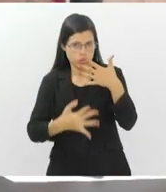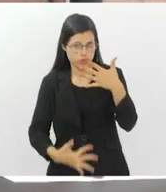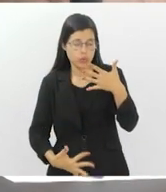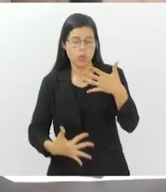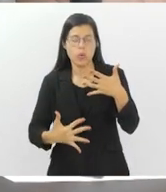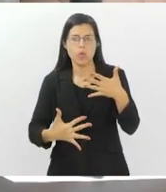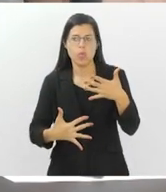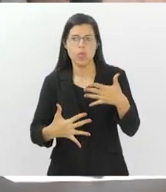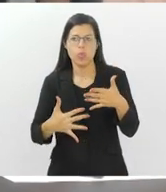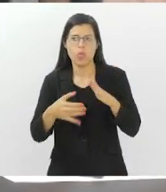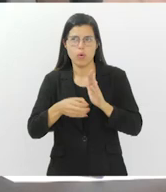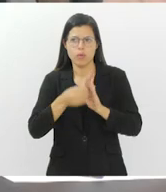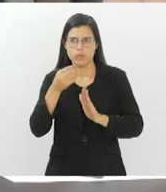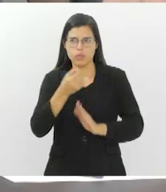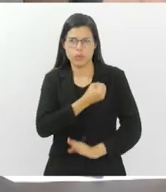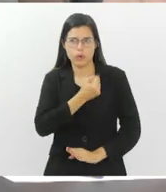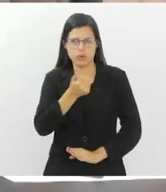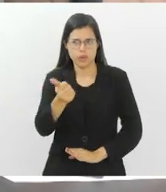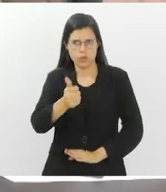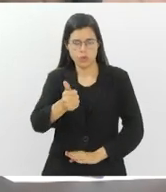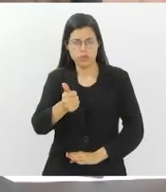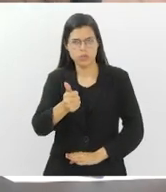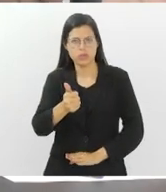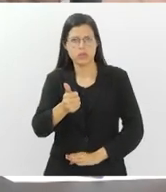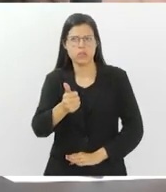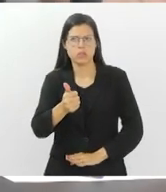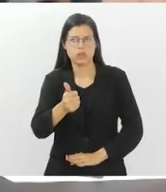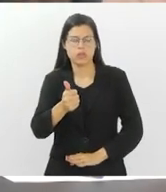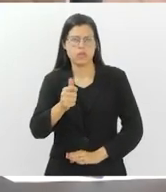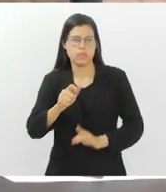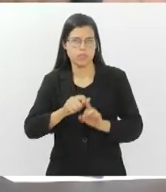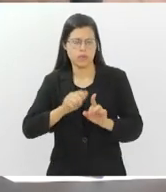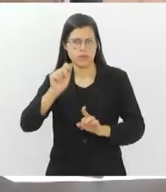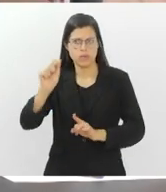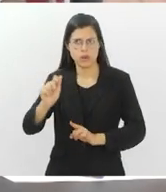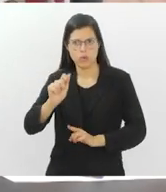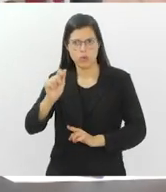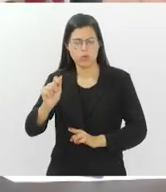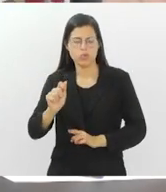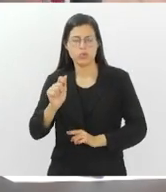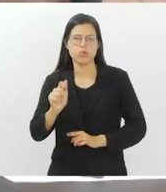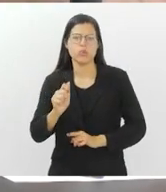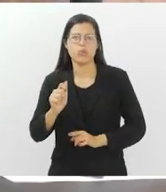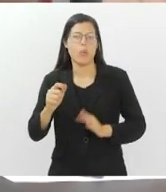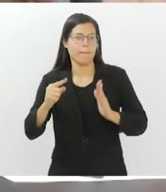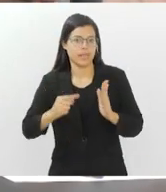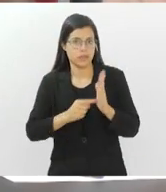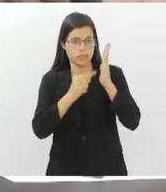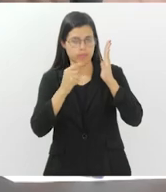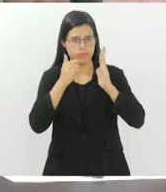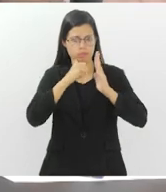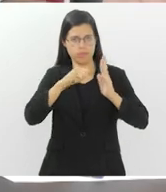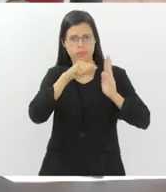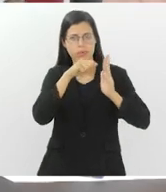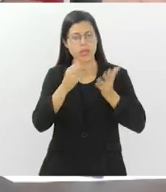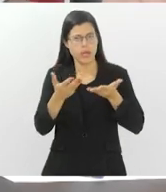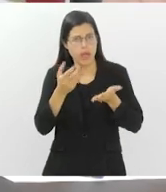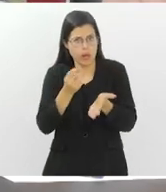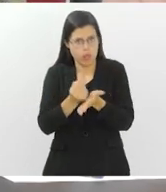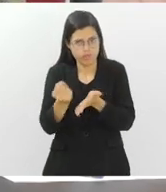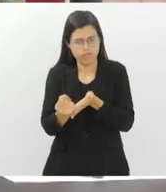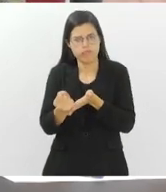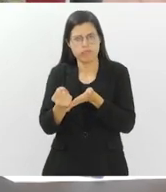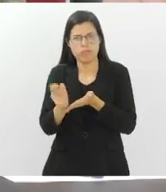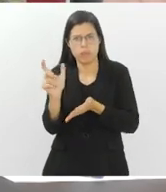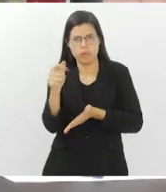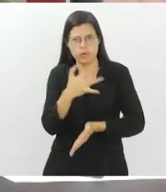número 011 de agosto, sobre uma denúncia de uma mãe que quer contratar um plano de saúde, que foi oferecido